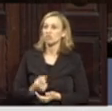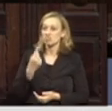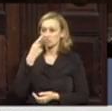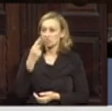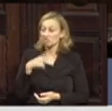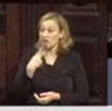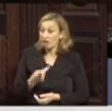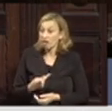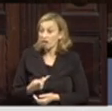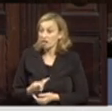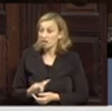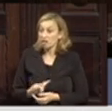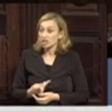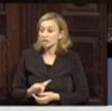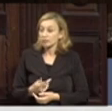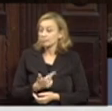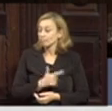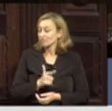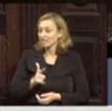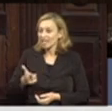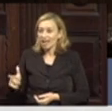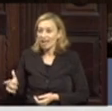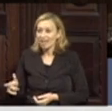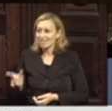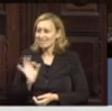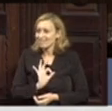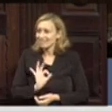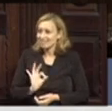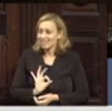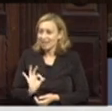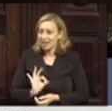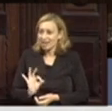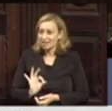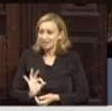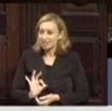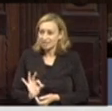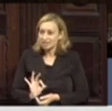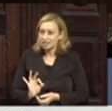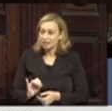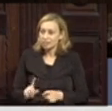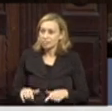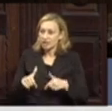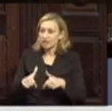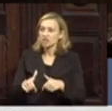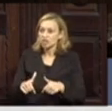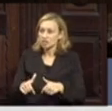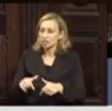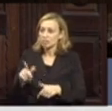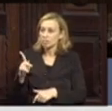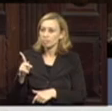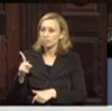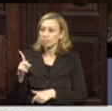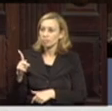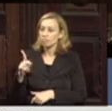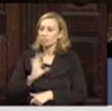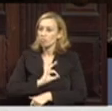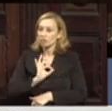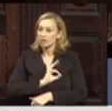evento produzido pela Polícia Militar, que decidiu acabar com 18 das 36 unidades de